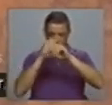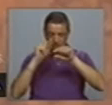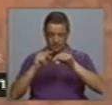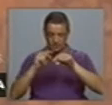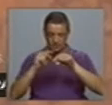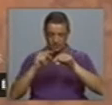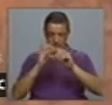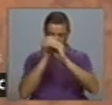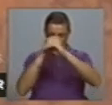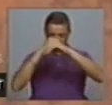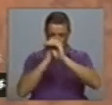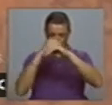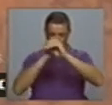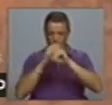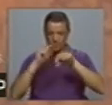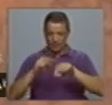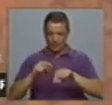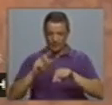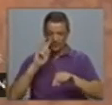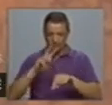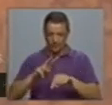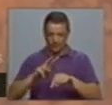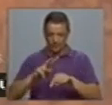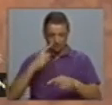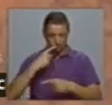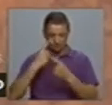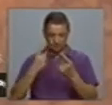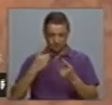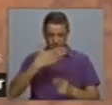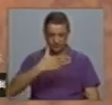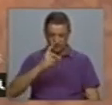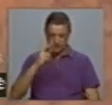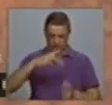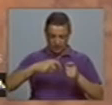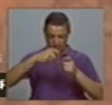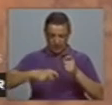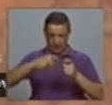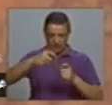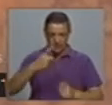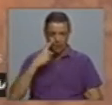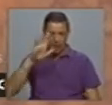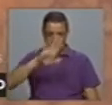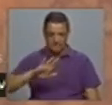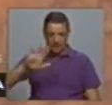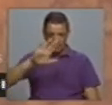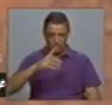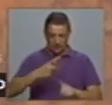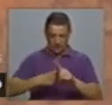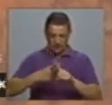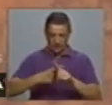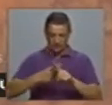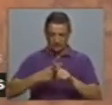utilizado um telescópio para termos esta capacidade de ampliação a cerca de 16 km de distância, e não deixa de ser uma imagem curiosa que junta